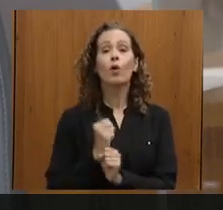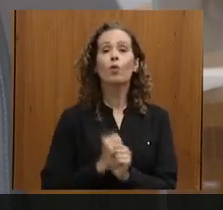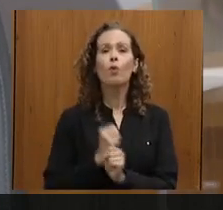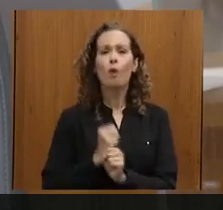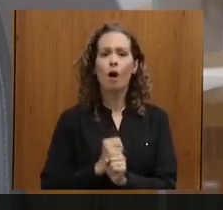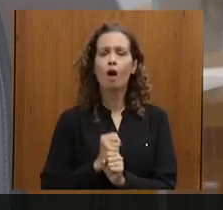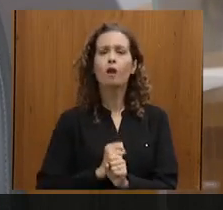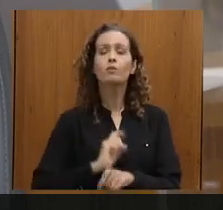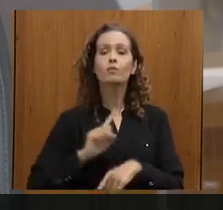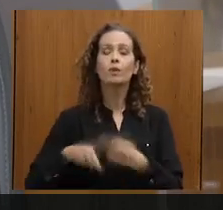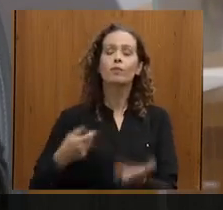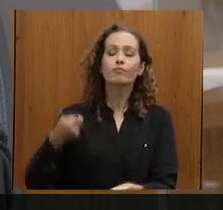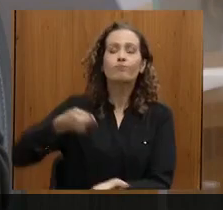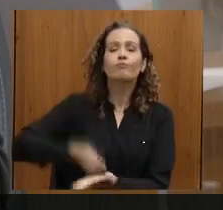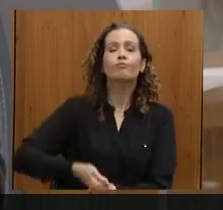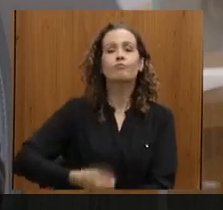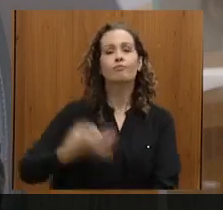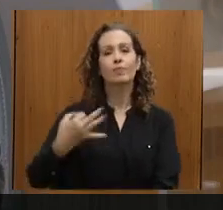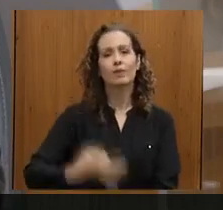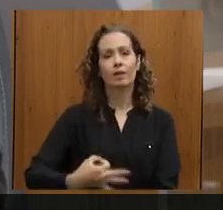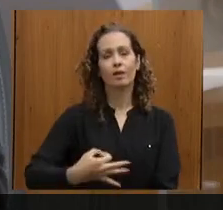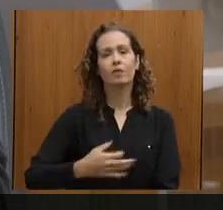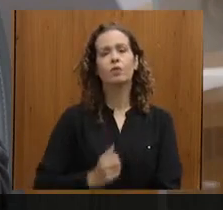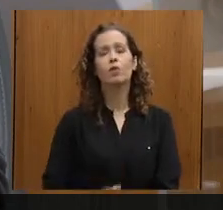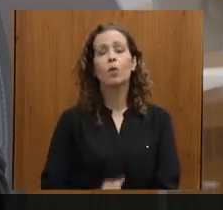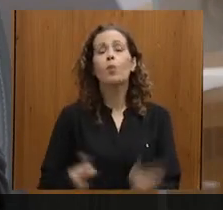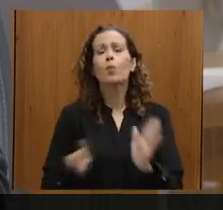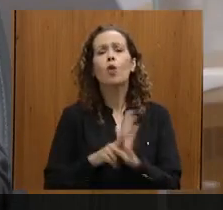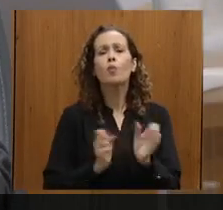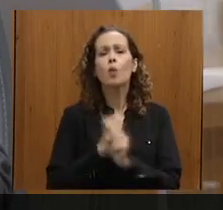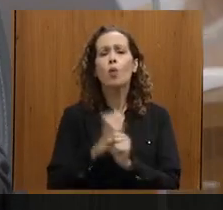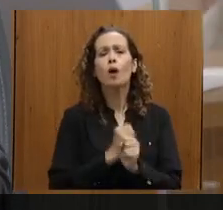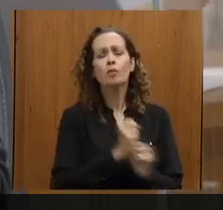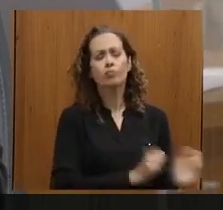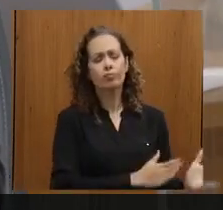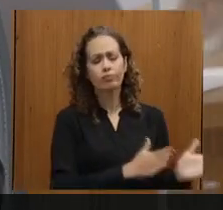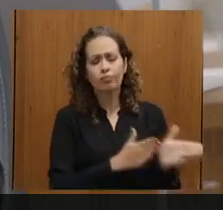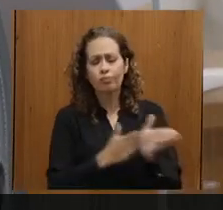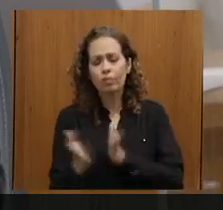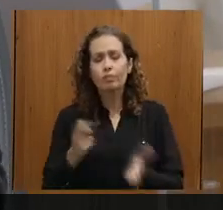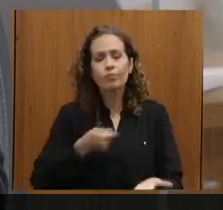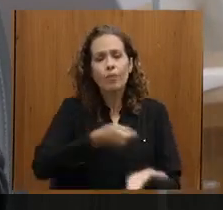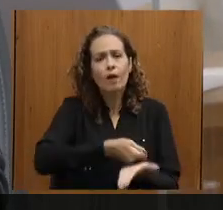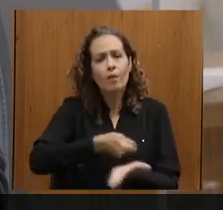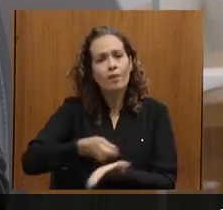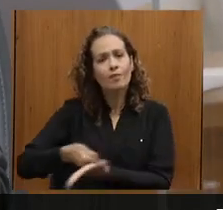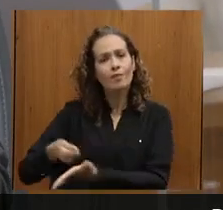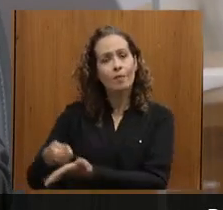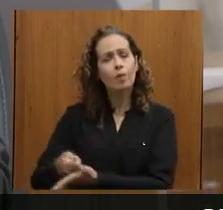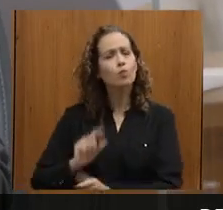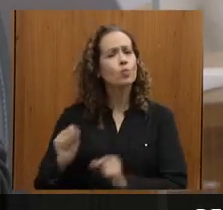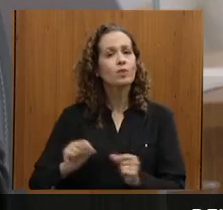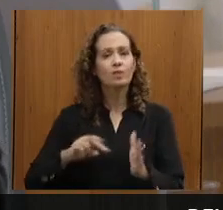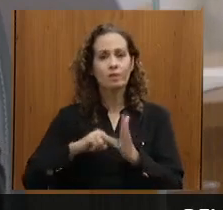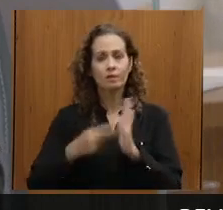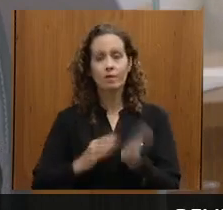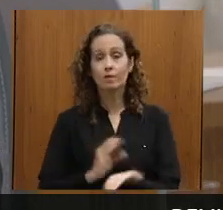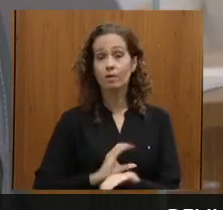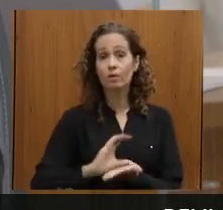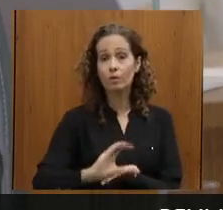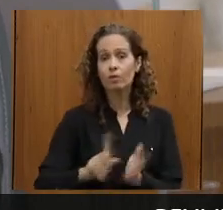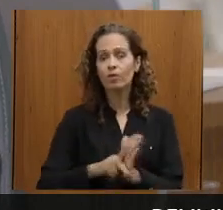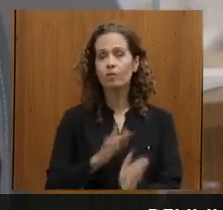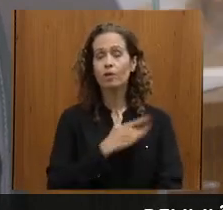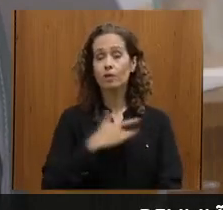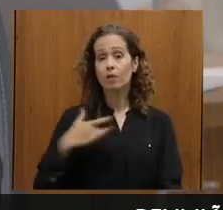quitado de modo financeiro no ano corrente, o que significa recursos para a saúde para cada um dos